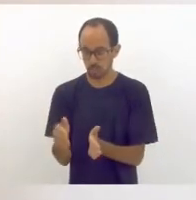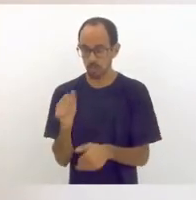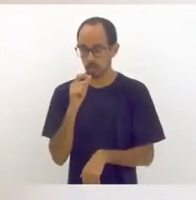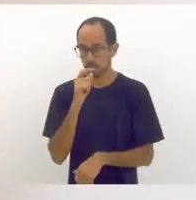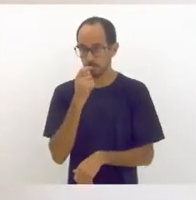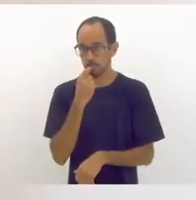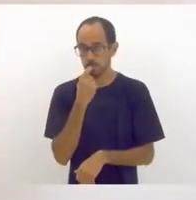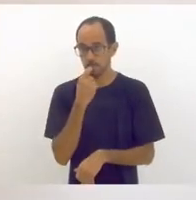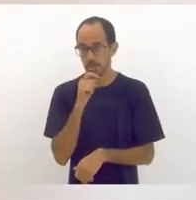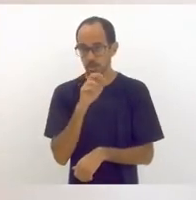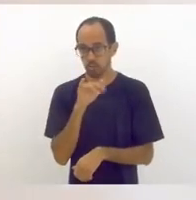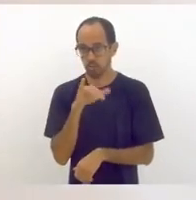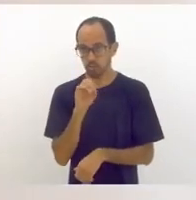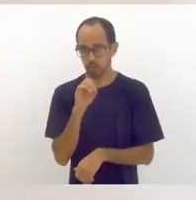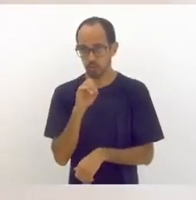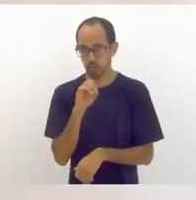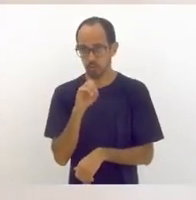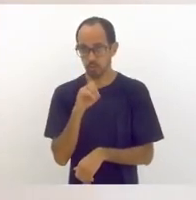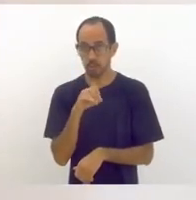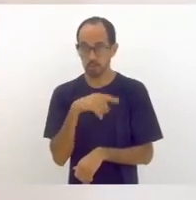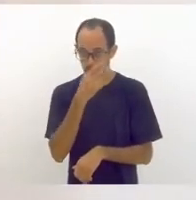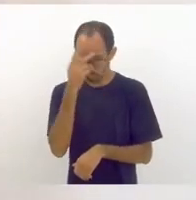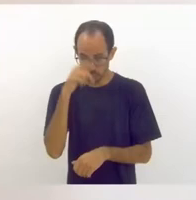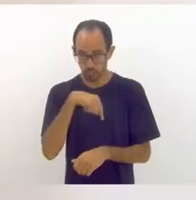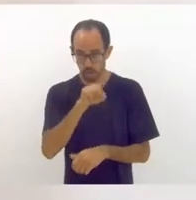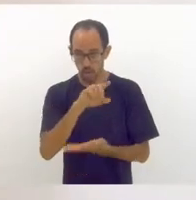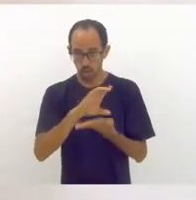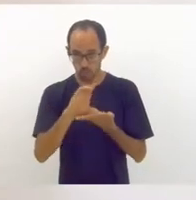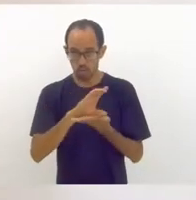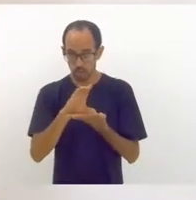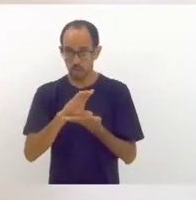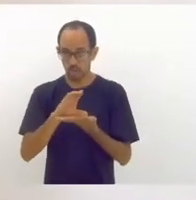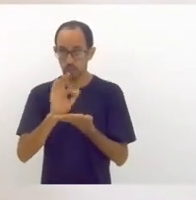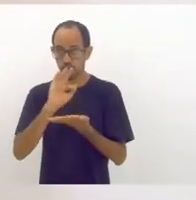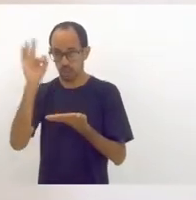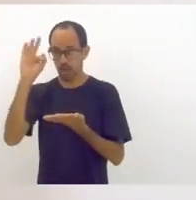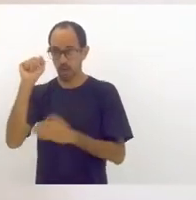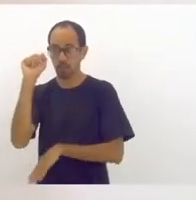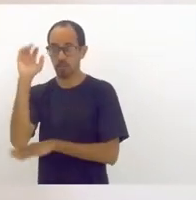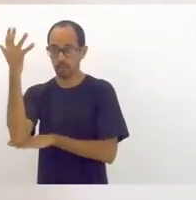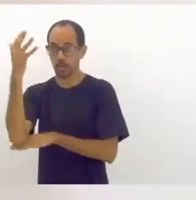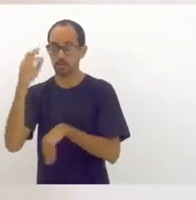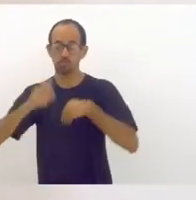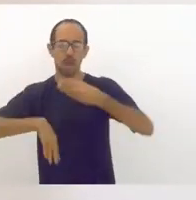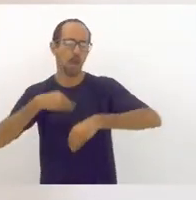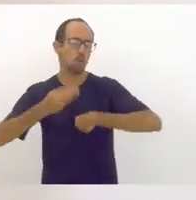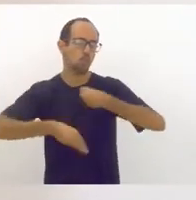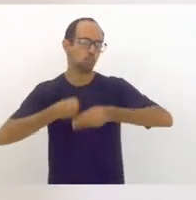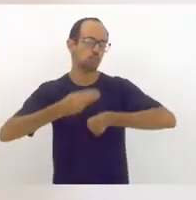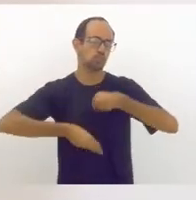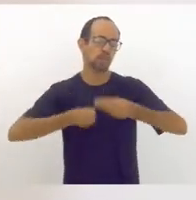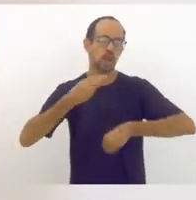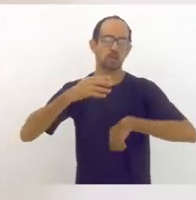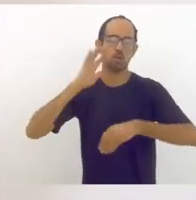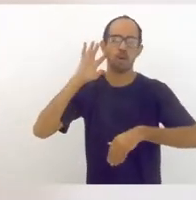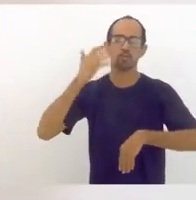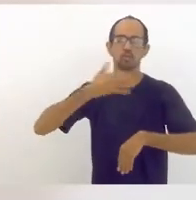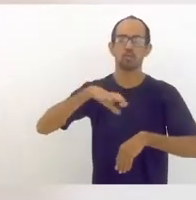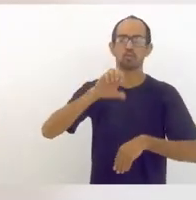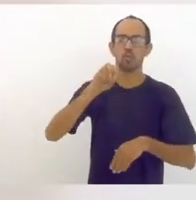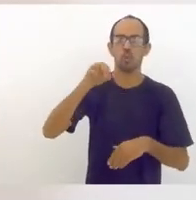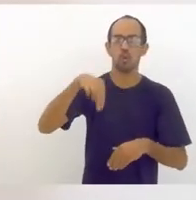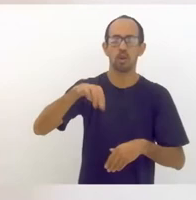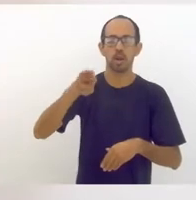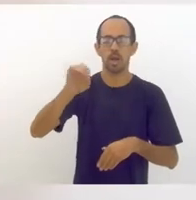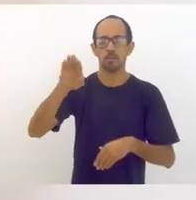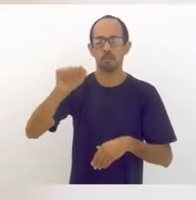no Conselho Federal de Meio Ambiente, fizeram uma bagunça e criaram um monte de leis de resolução CONAMA que é inconstitucional.